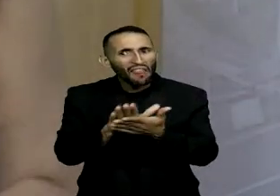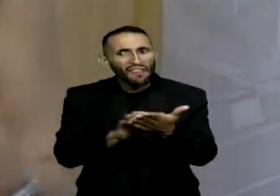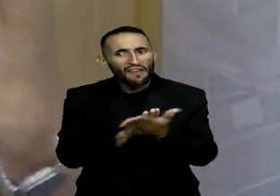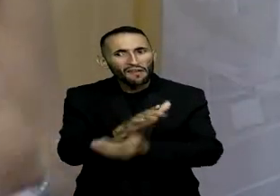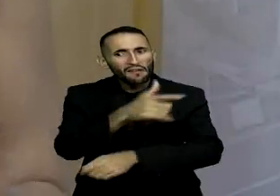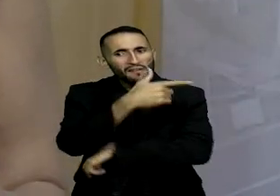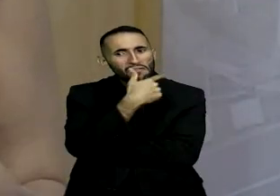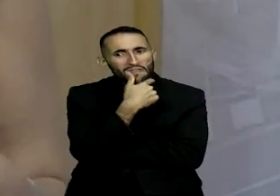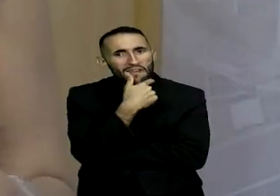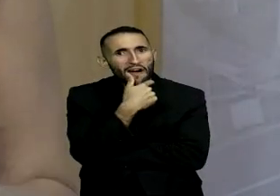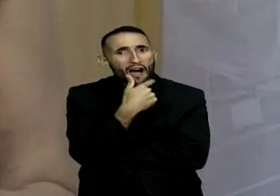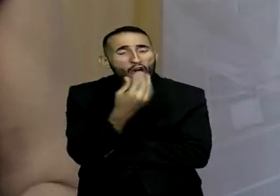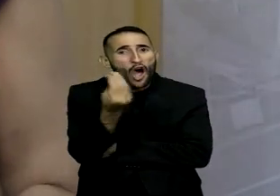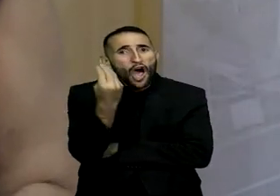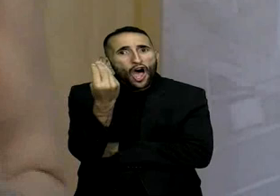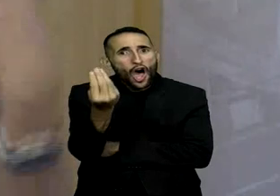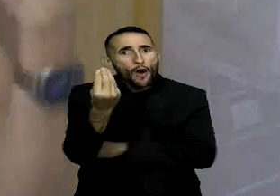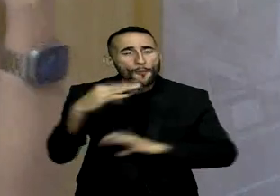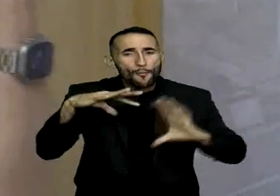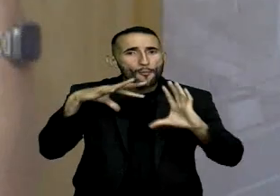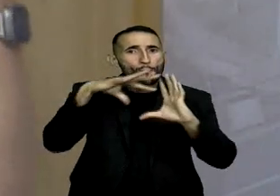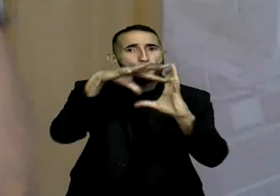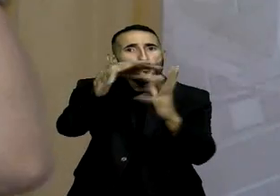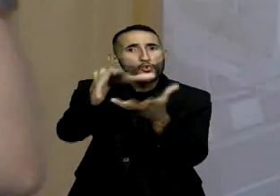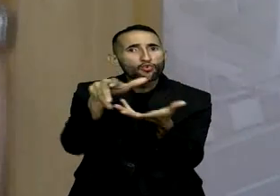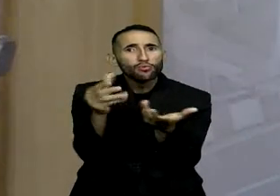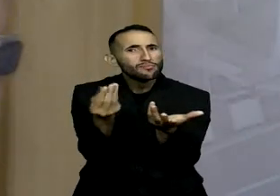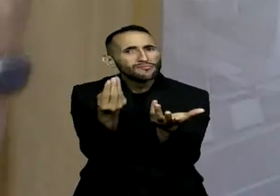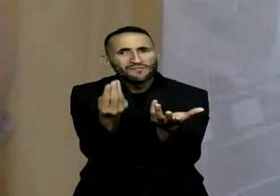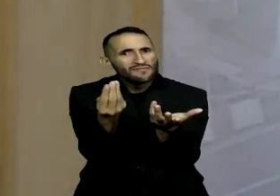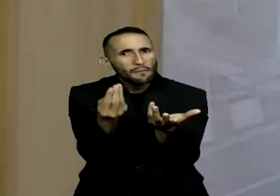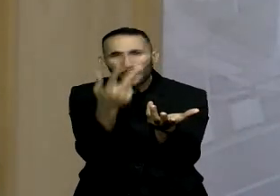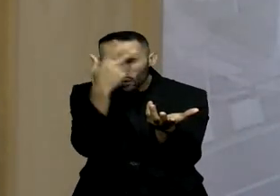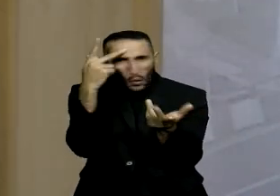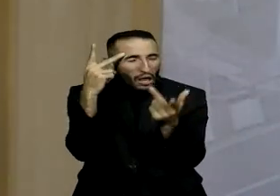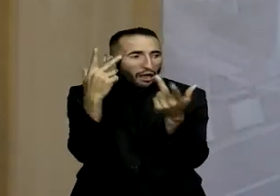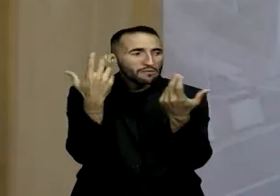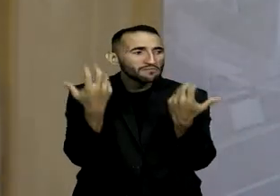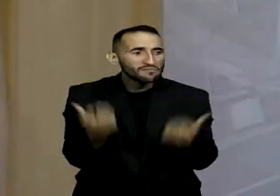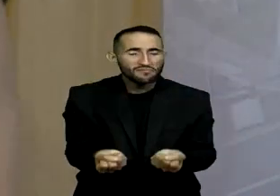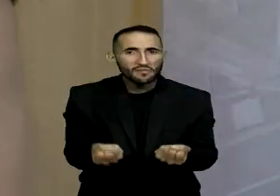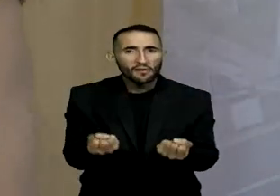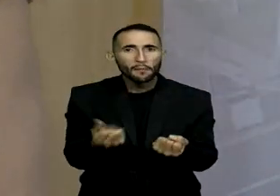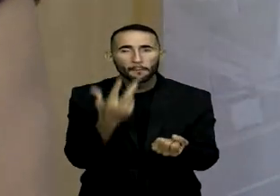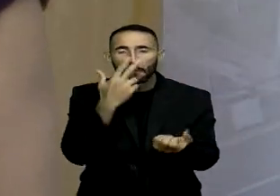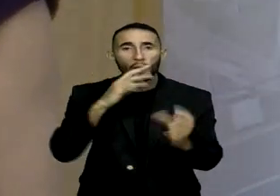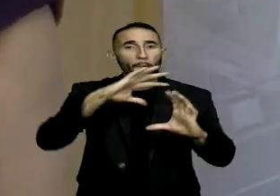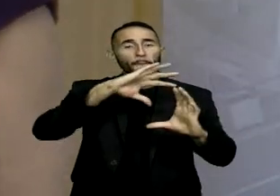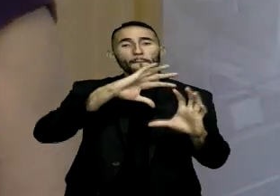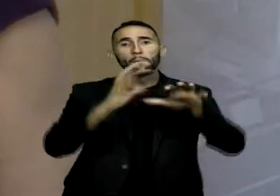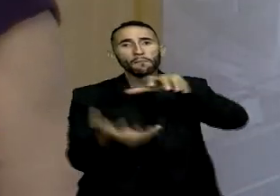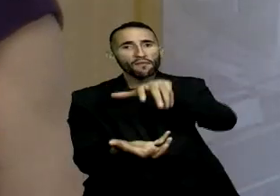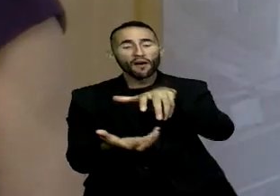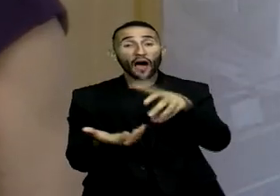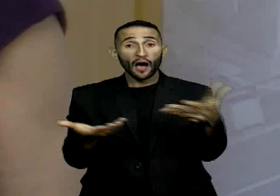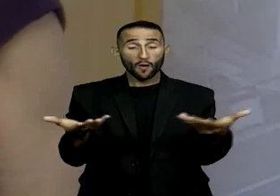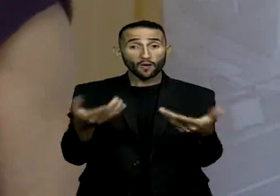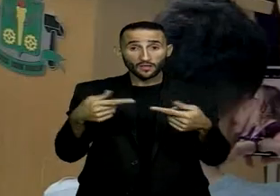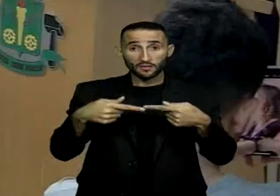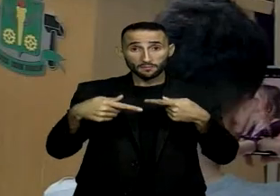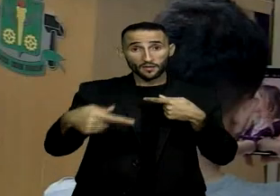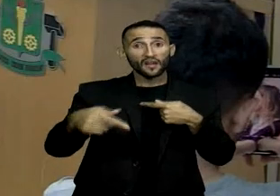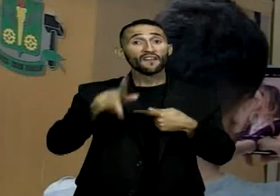mundo? Essa Câmara, a gente tem, nós estamos no mês de maio, é o mês da semana de combate à pedofilia que